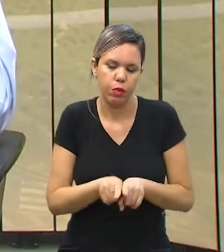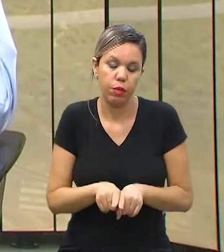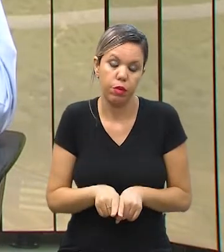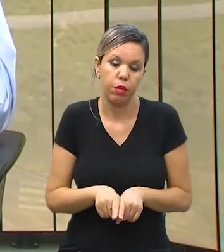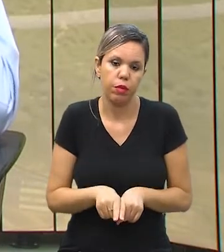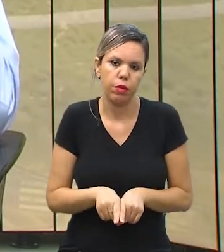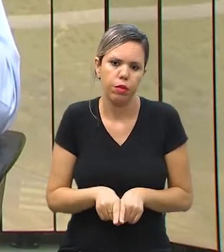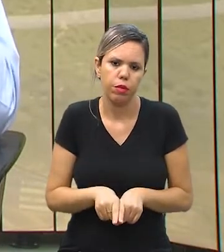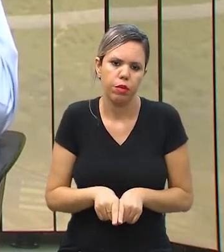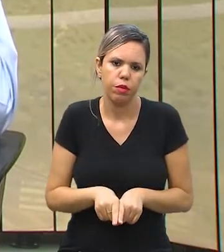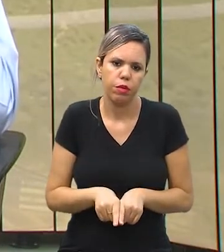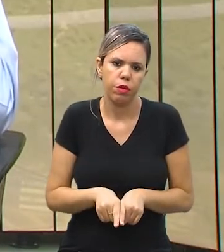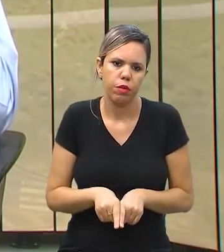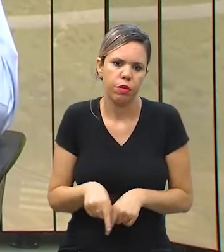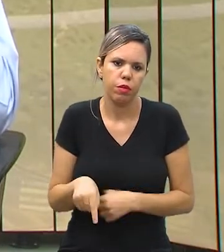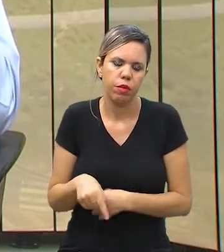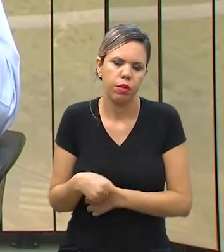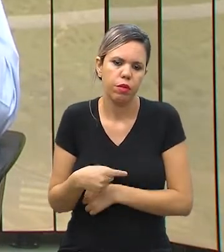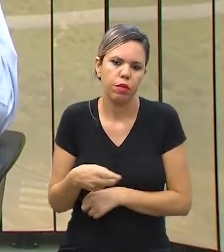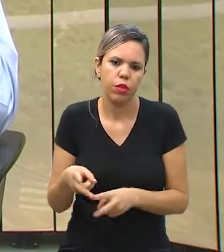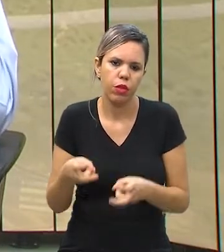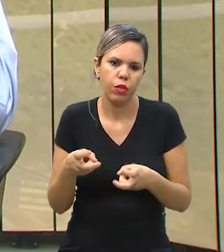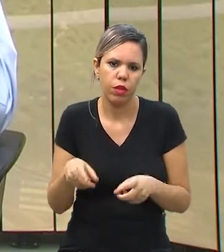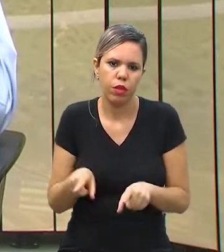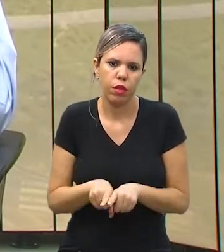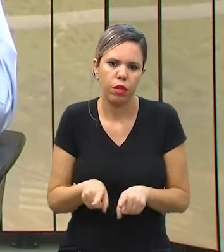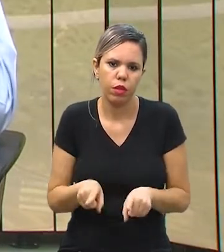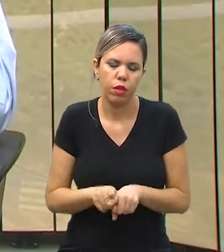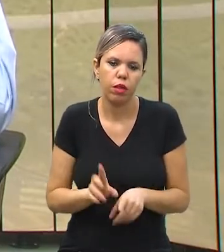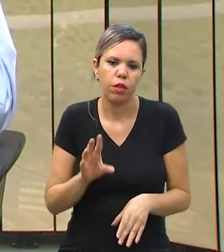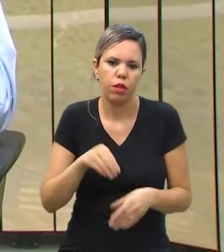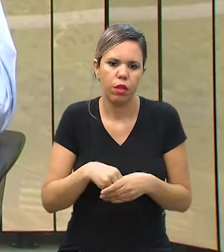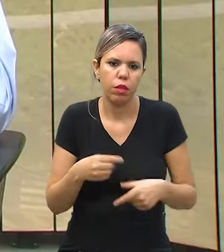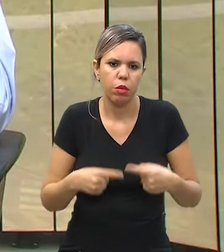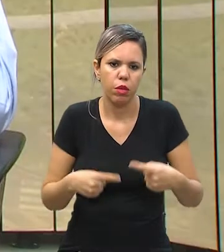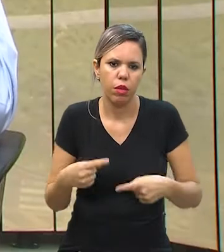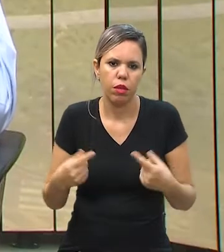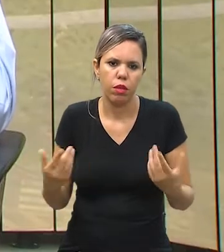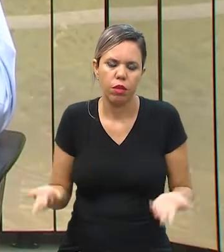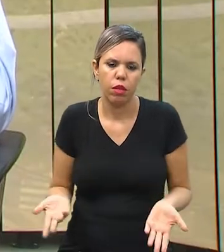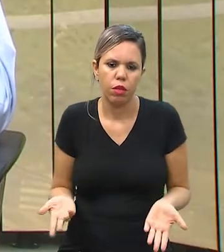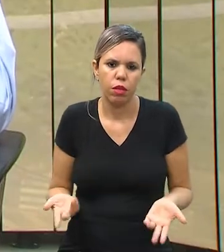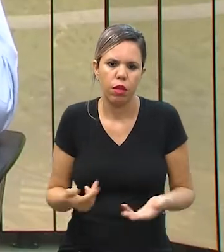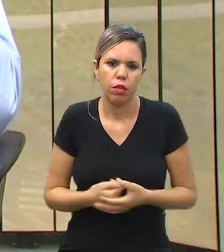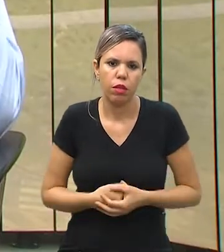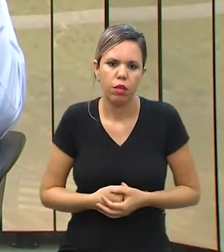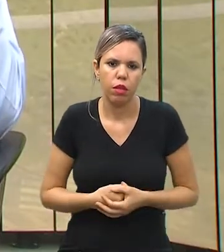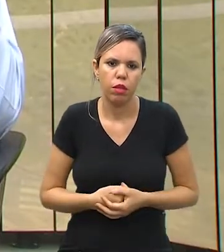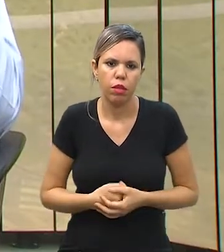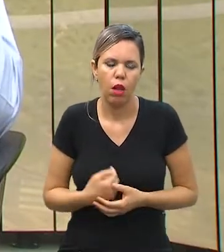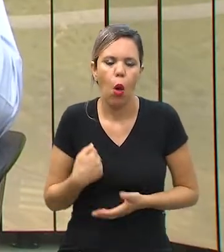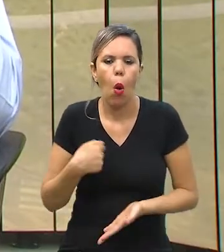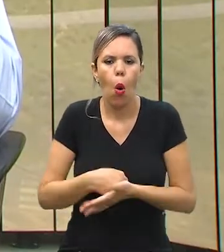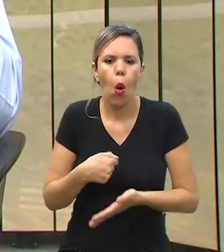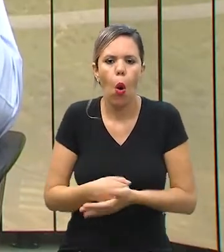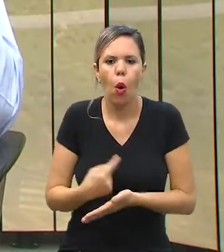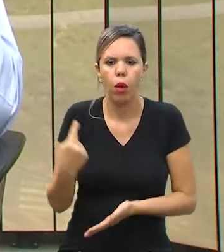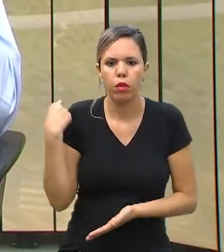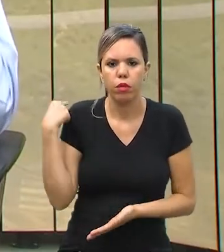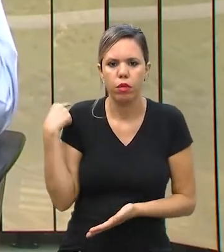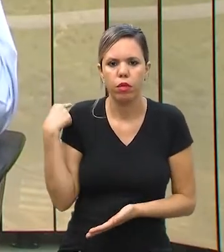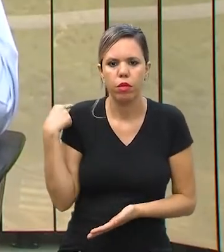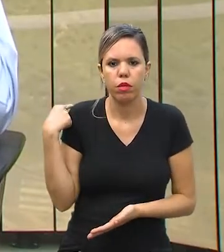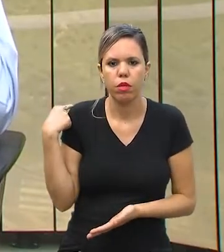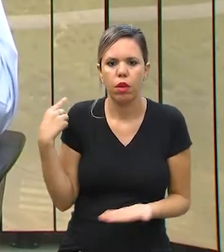Então, aí a gente acabei vendo dentro da política essa questão. Falei, o que eu cobrava lá atrás, eu estou